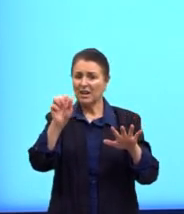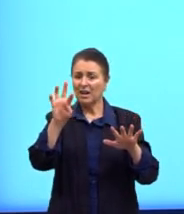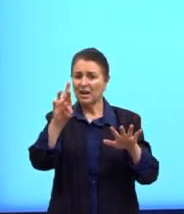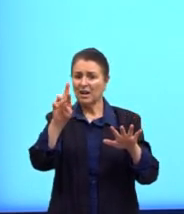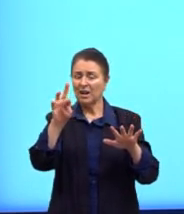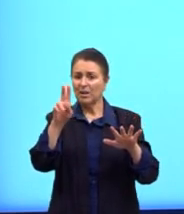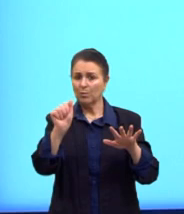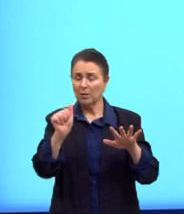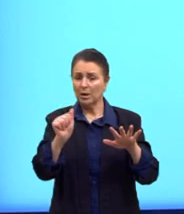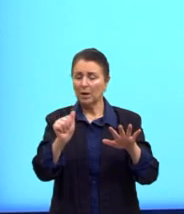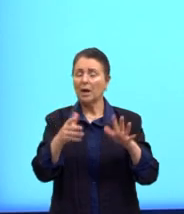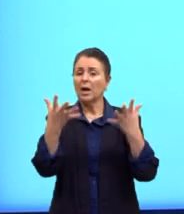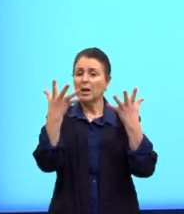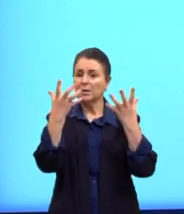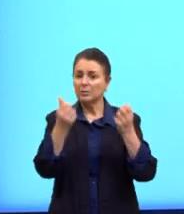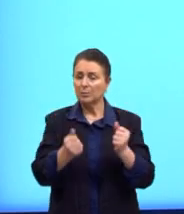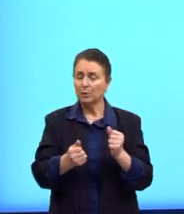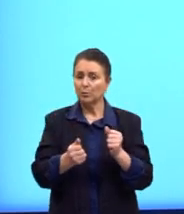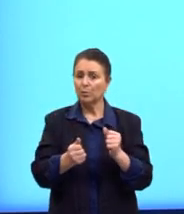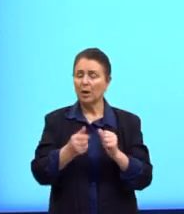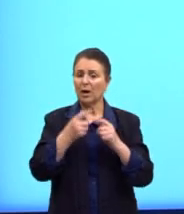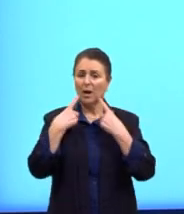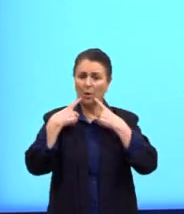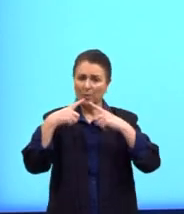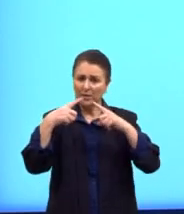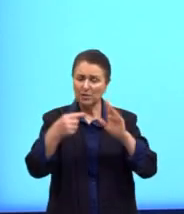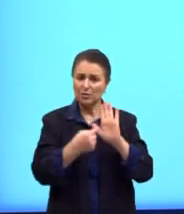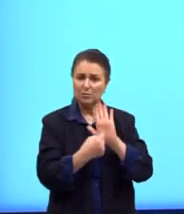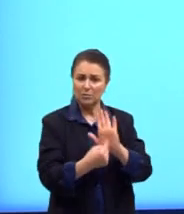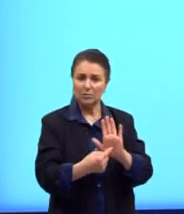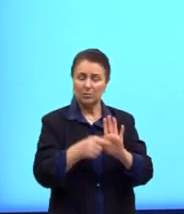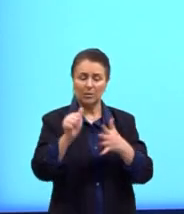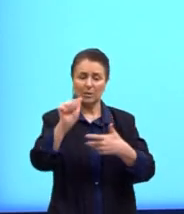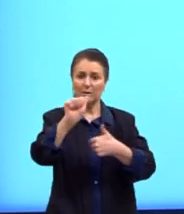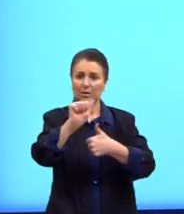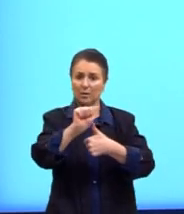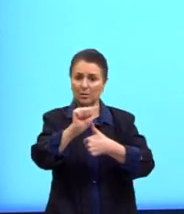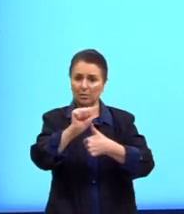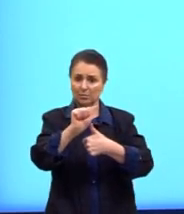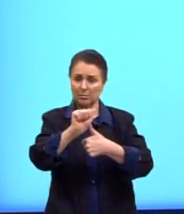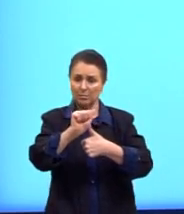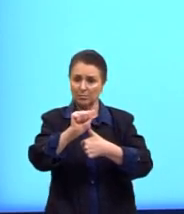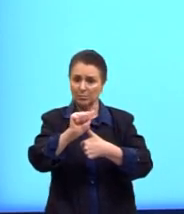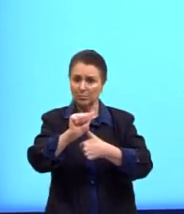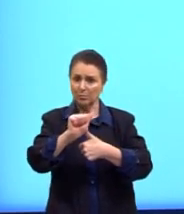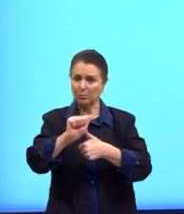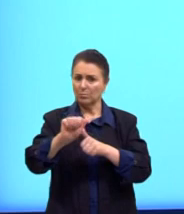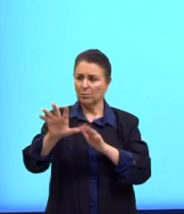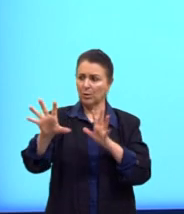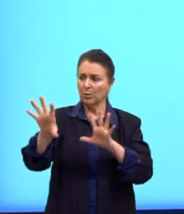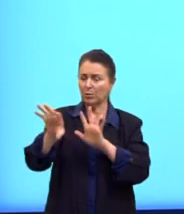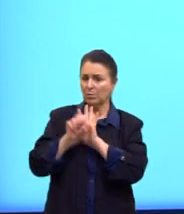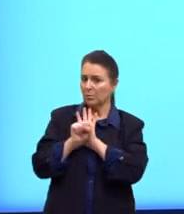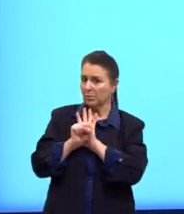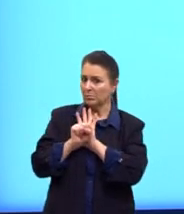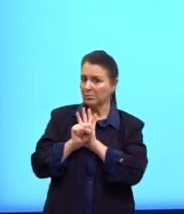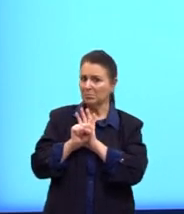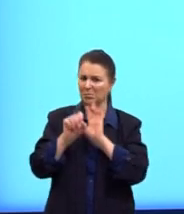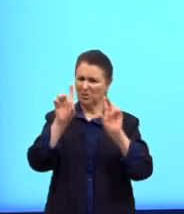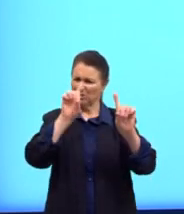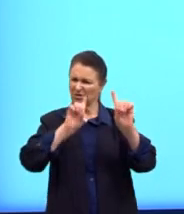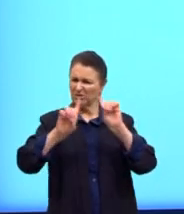posicionamento crítico essa charge retrata letra a caráter agregador do entretenimento não né